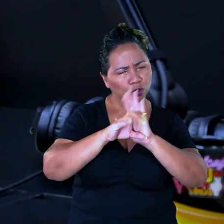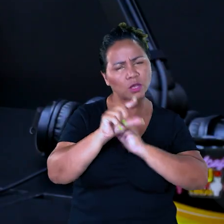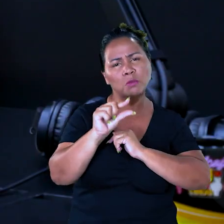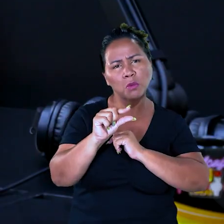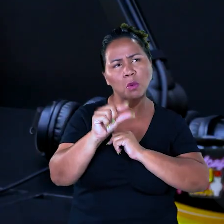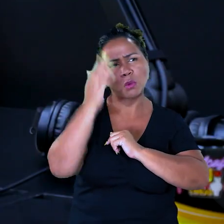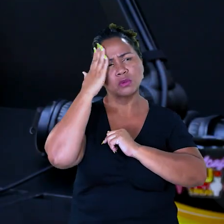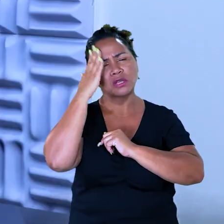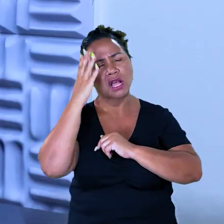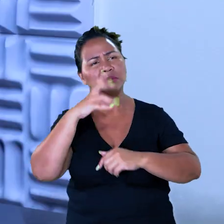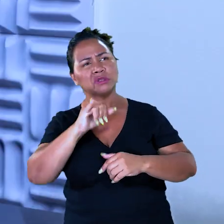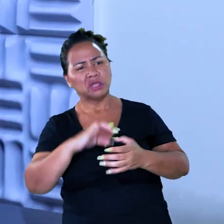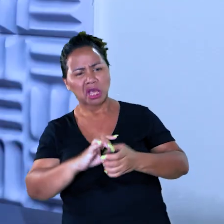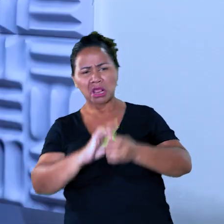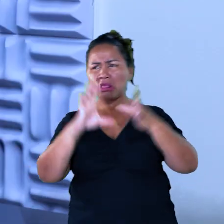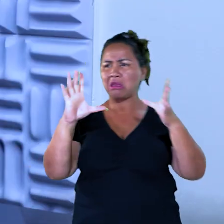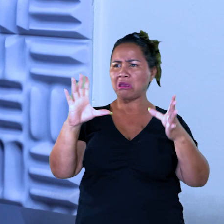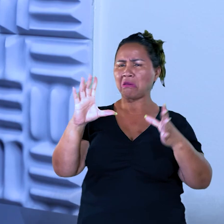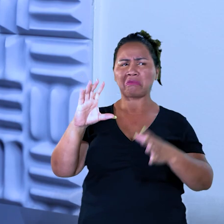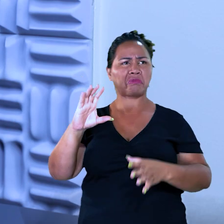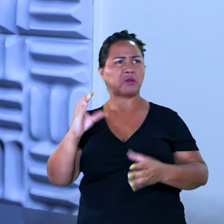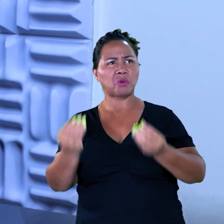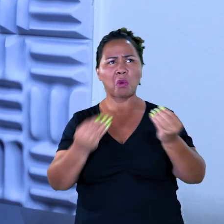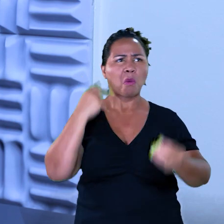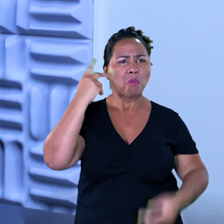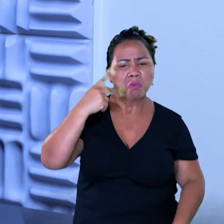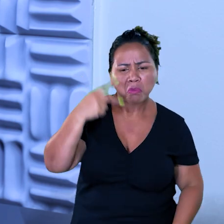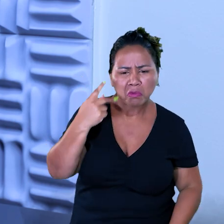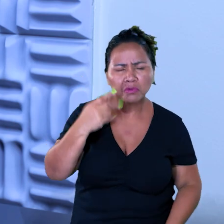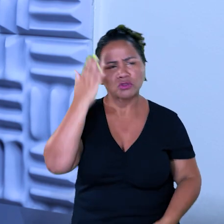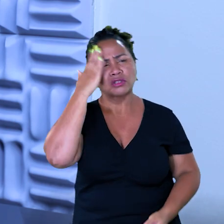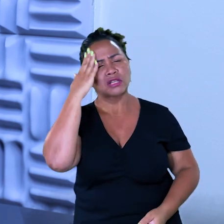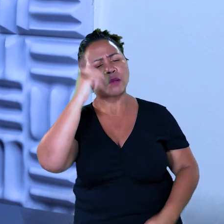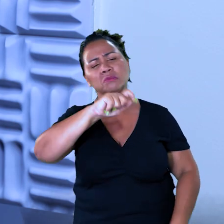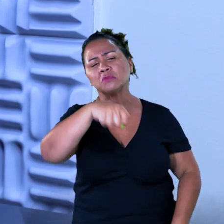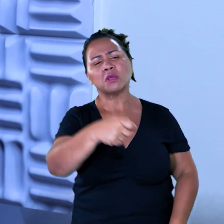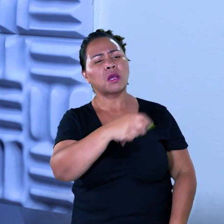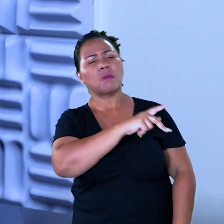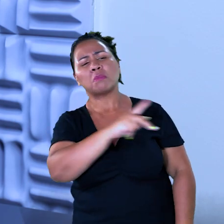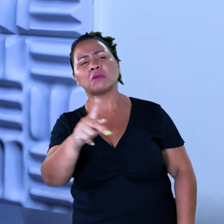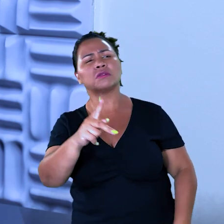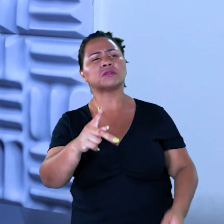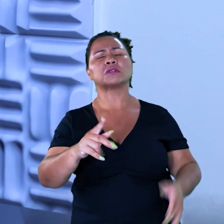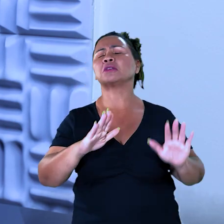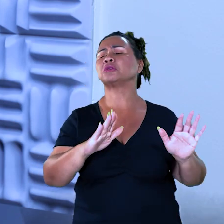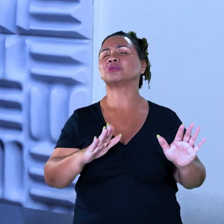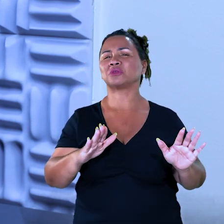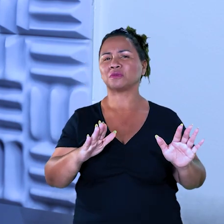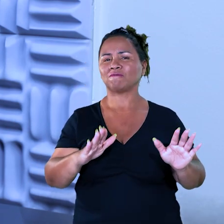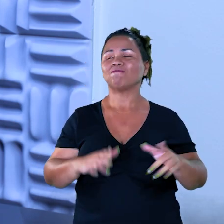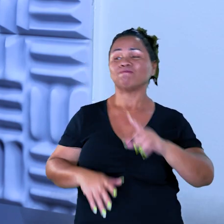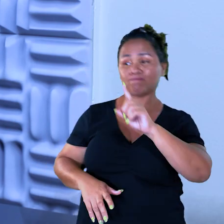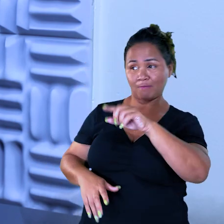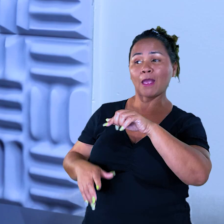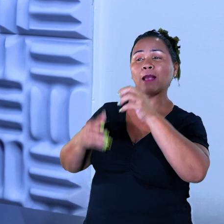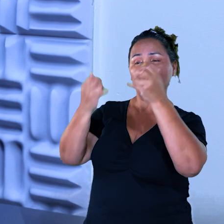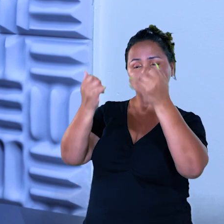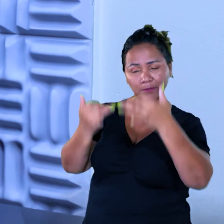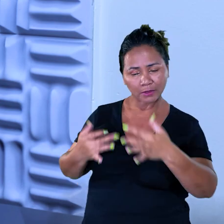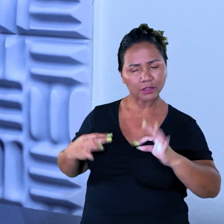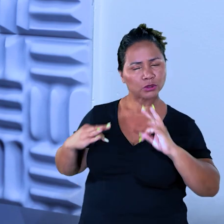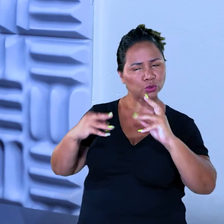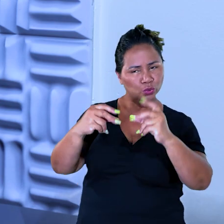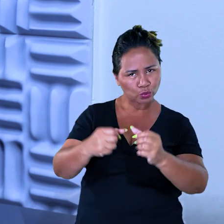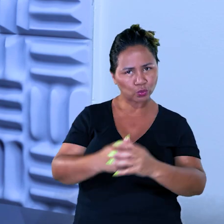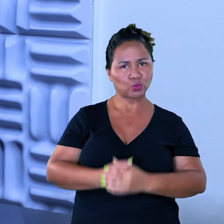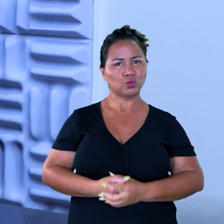têm ideia. E você trabalha todo... Você consegue trabalhar também. Fiquei sempre curiosa. Acho que um dia até a gente vai ter um papo sobre isso.